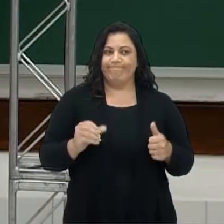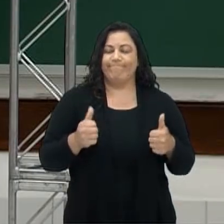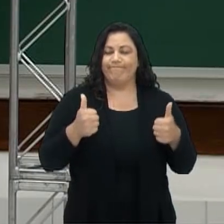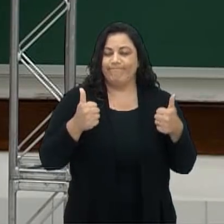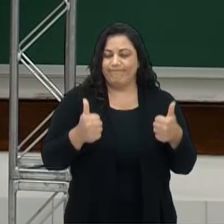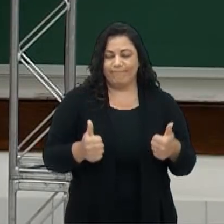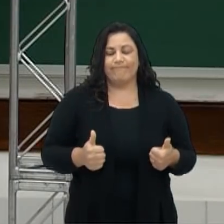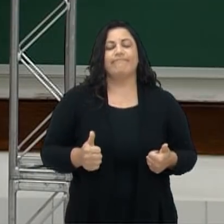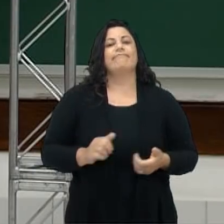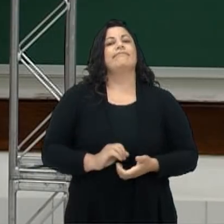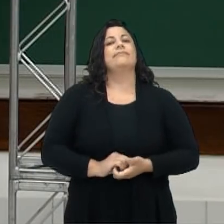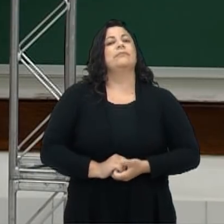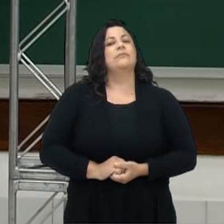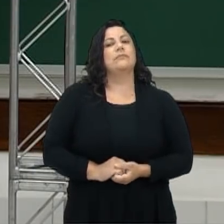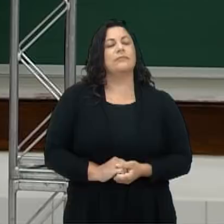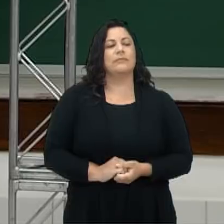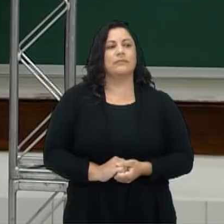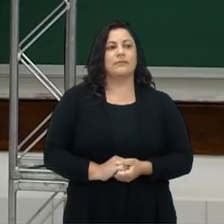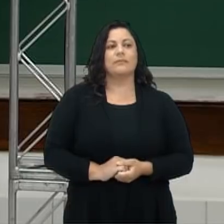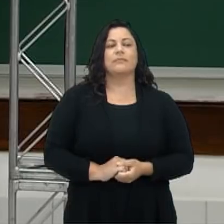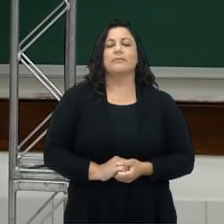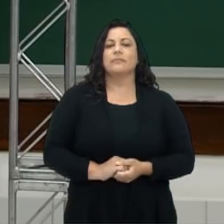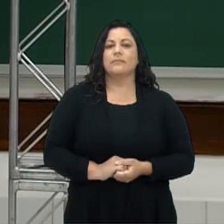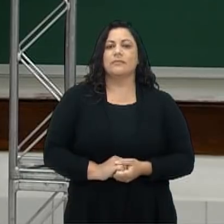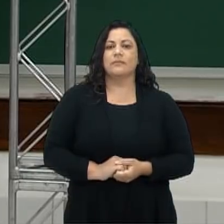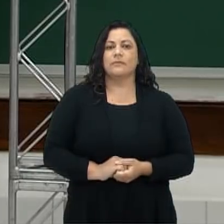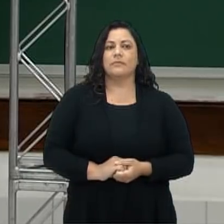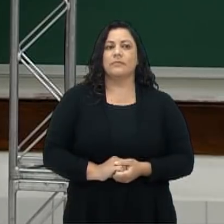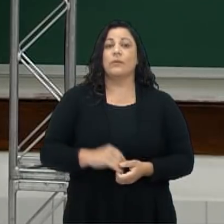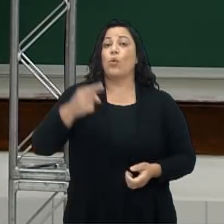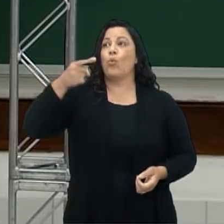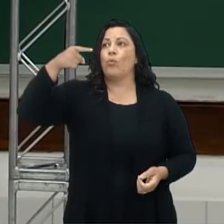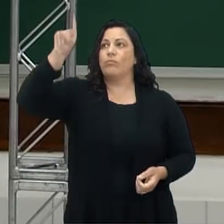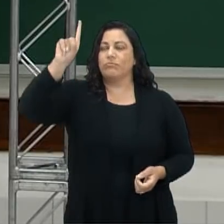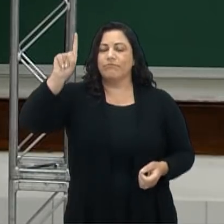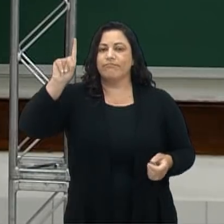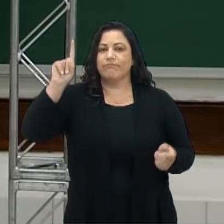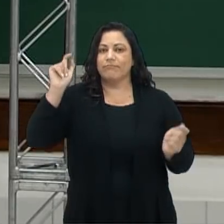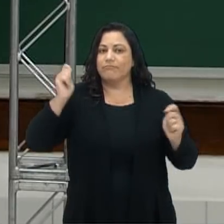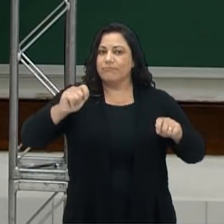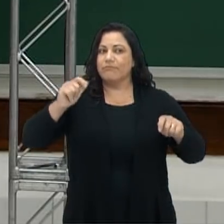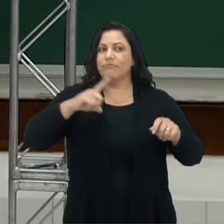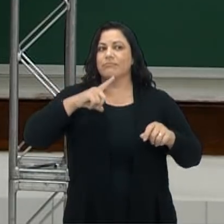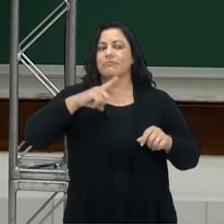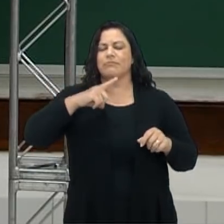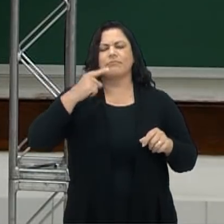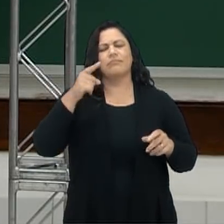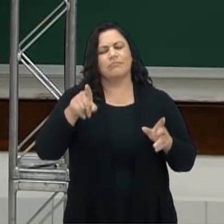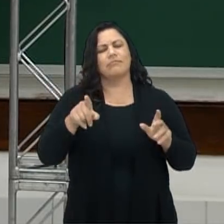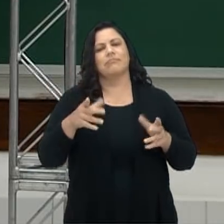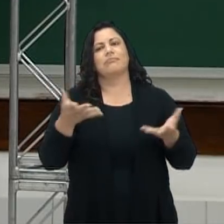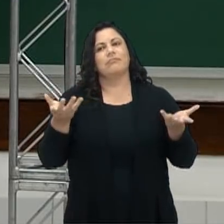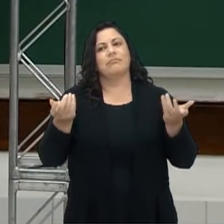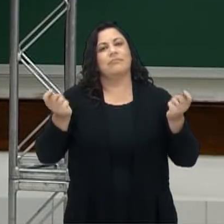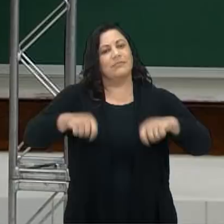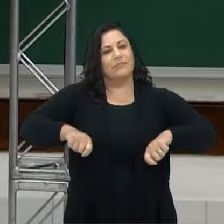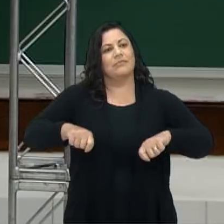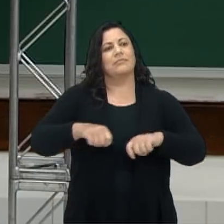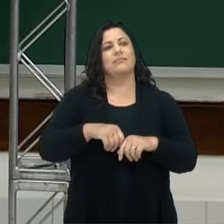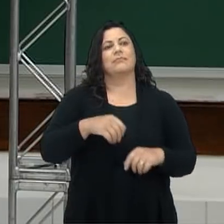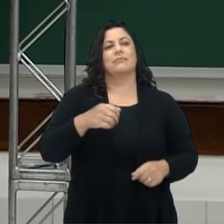tempo, certo? O último arco que sobrou provavelmente seja o de